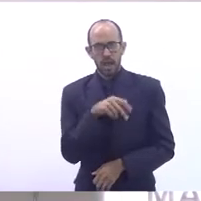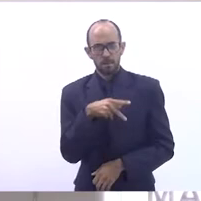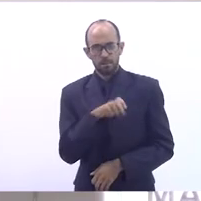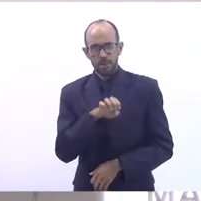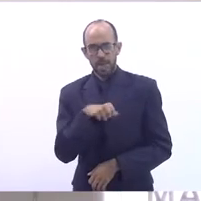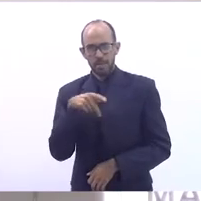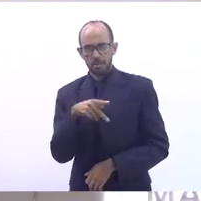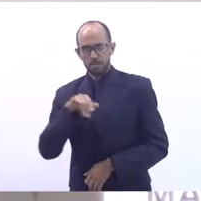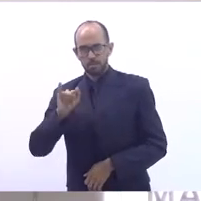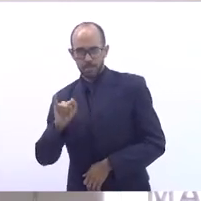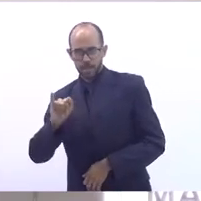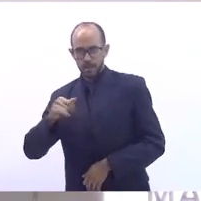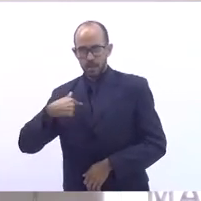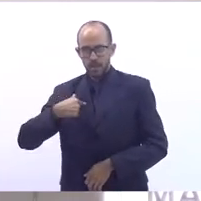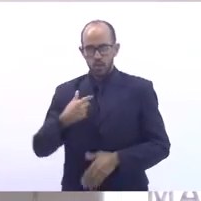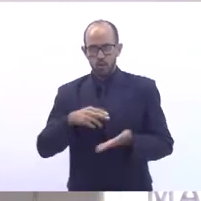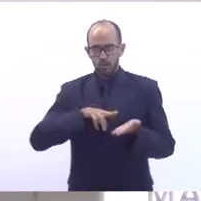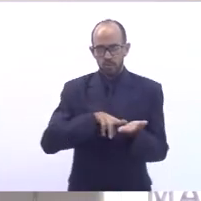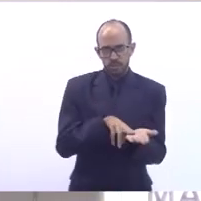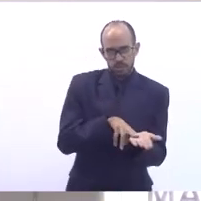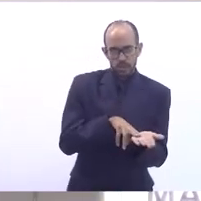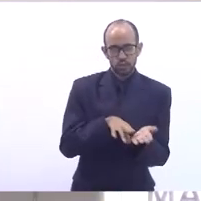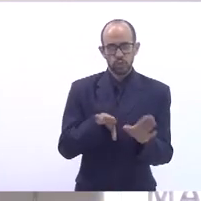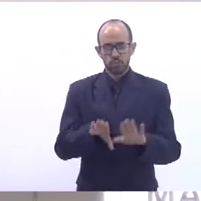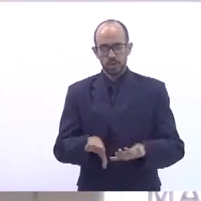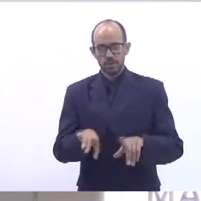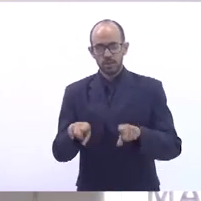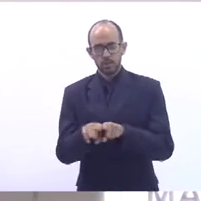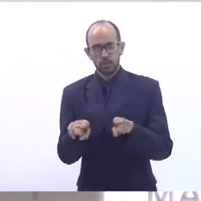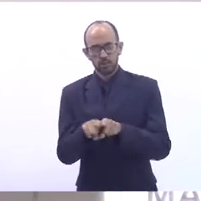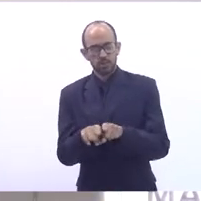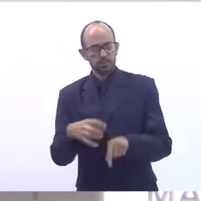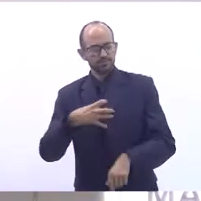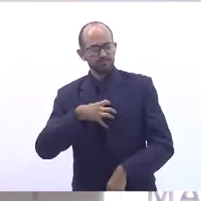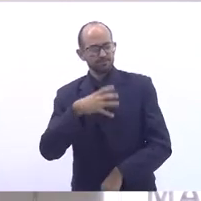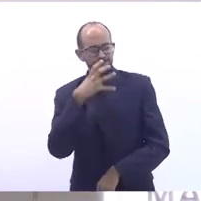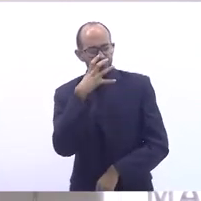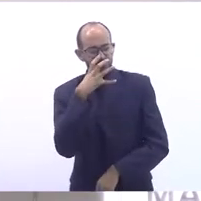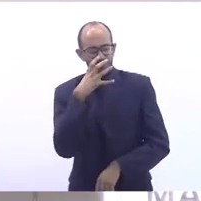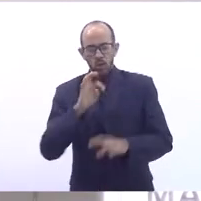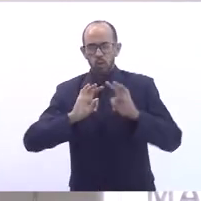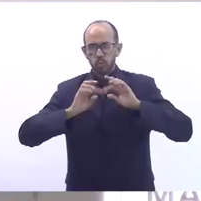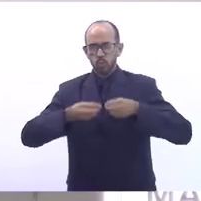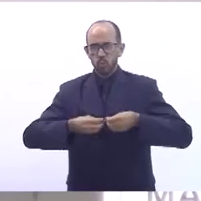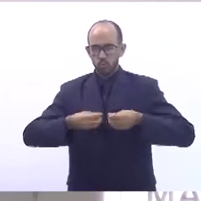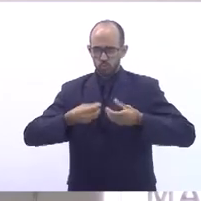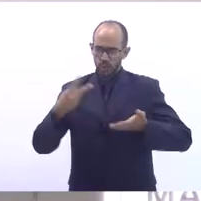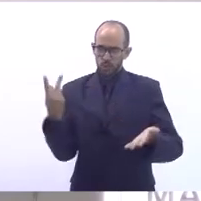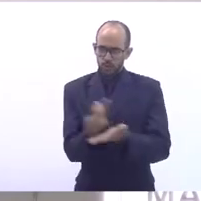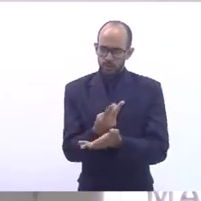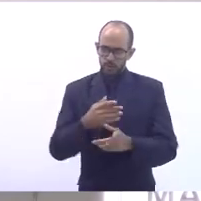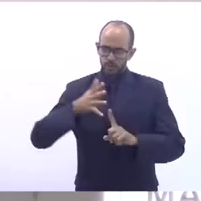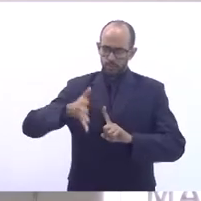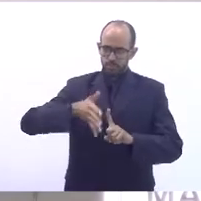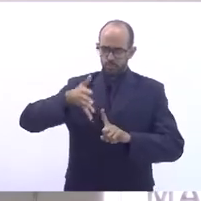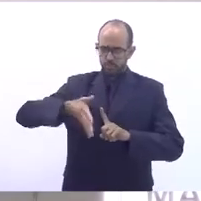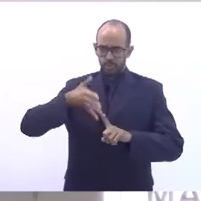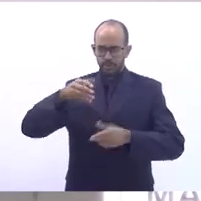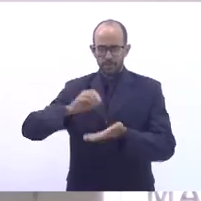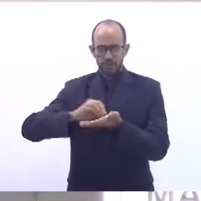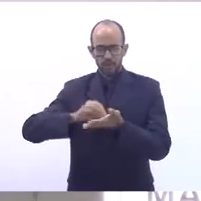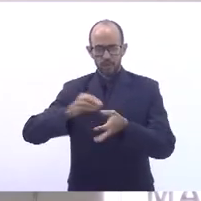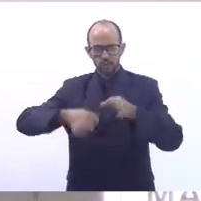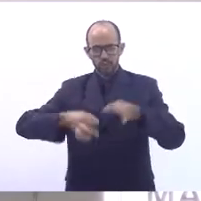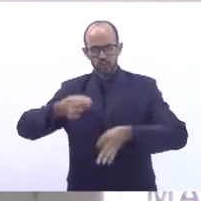já é um tempo como paciente mas também eu me identifiquei muito com todas as questões que eu via com todas as injustiças